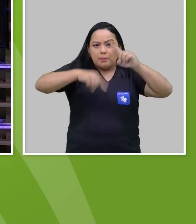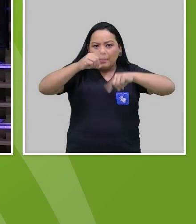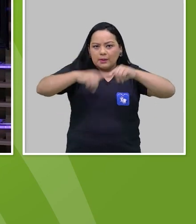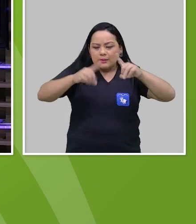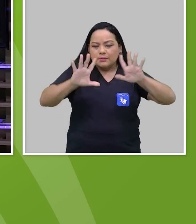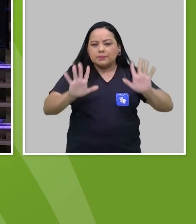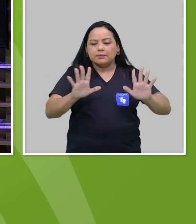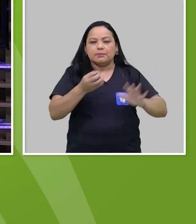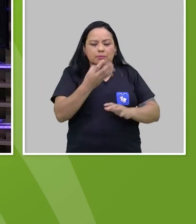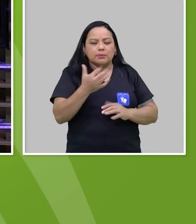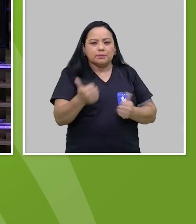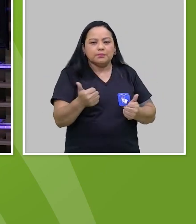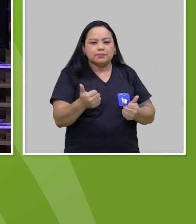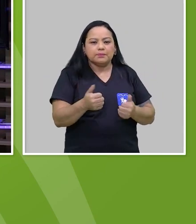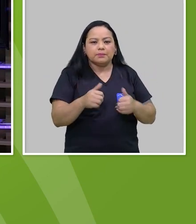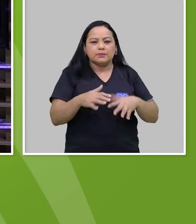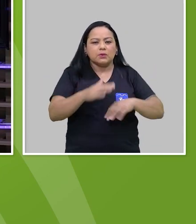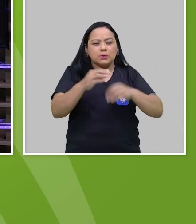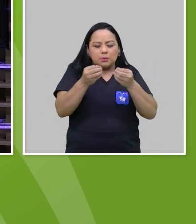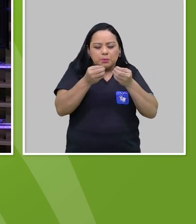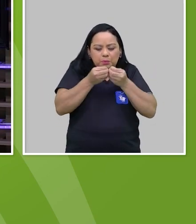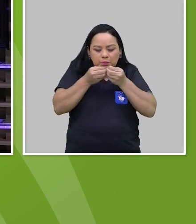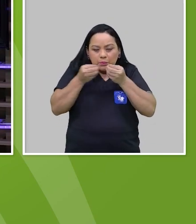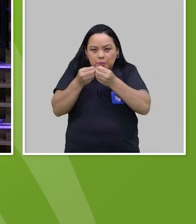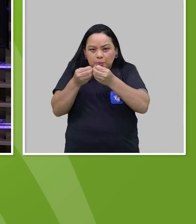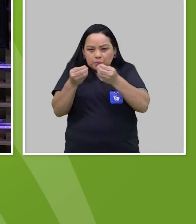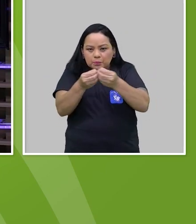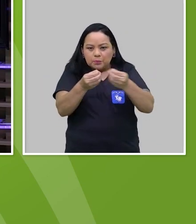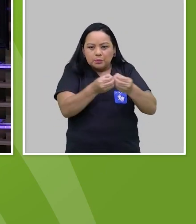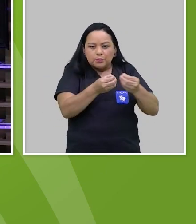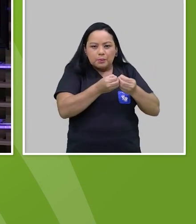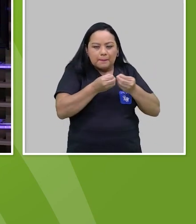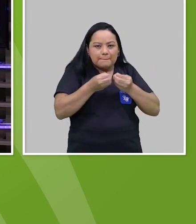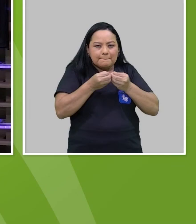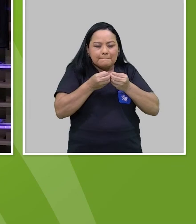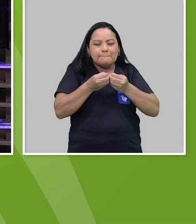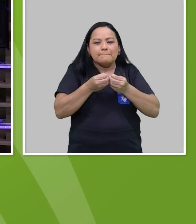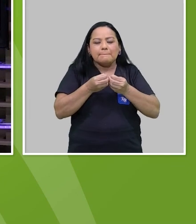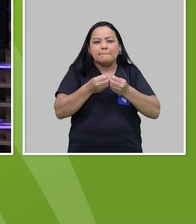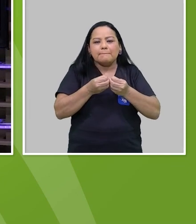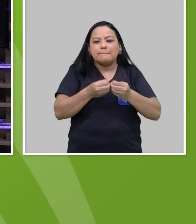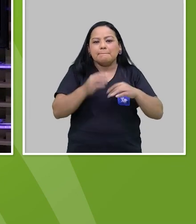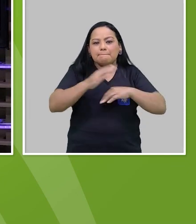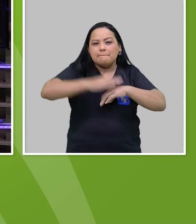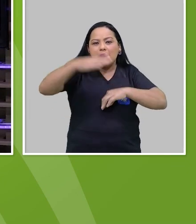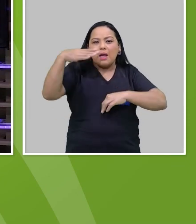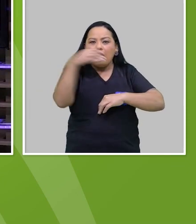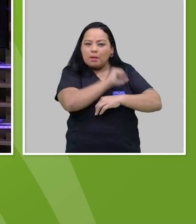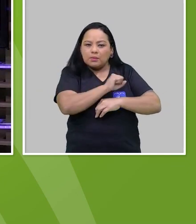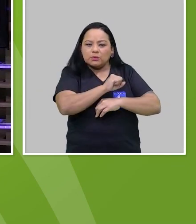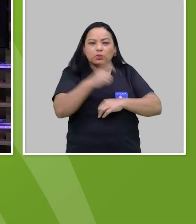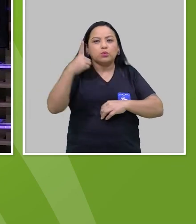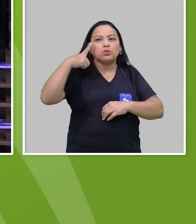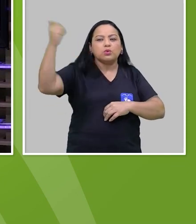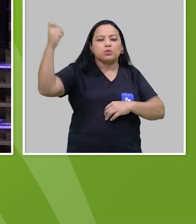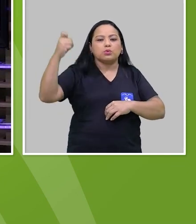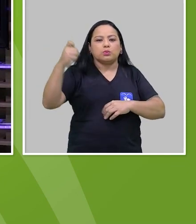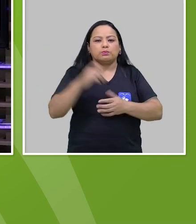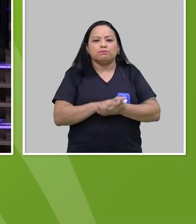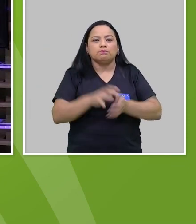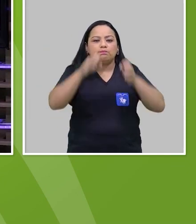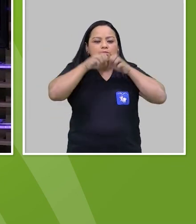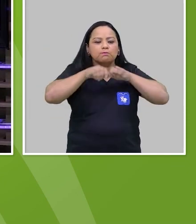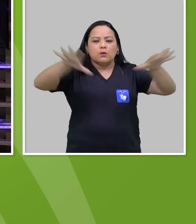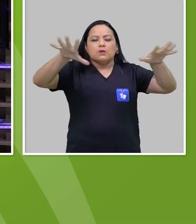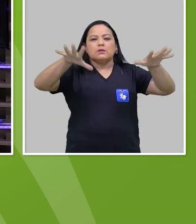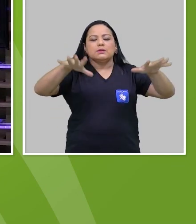Muito bem. Quanto mais perto essas partículas estão, mais rápido o som vai se